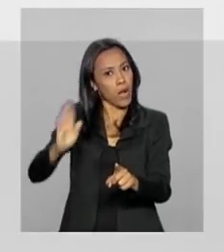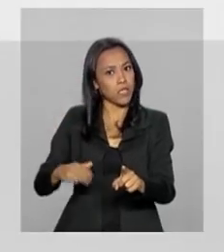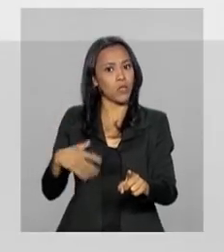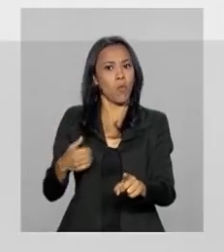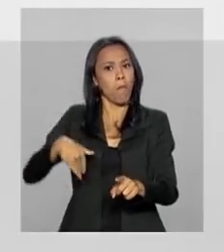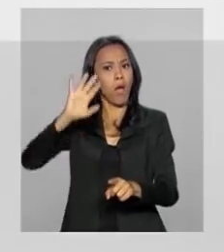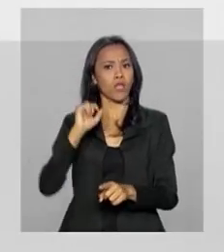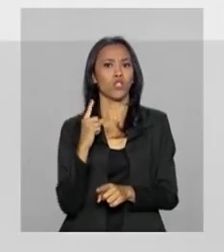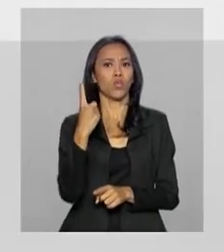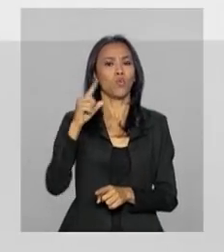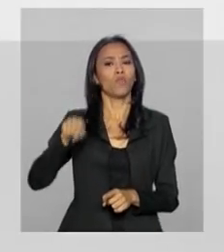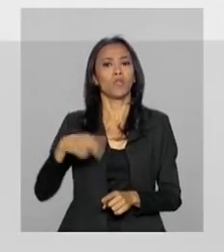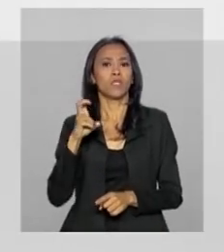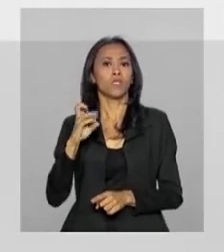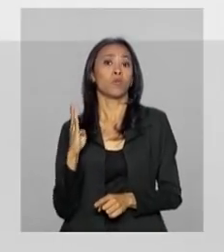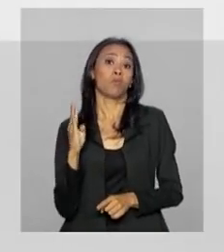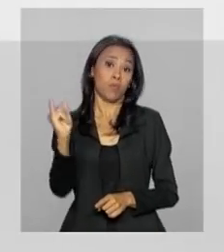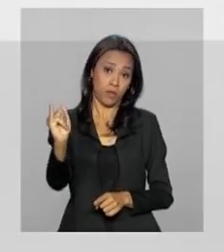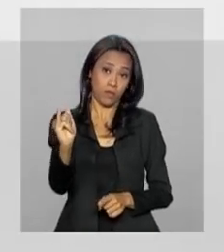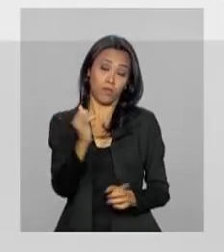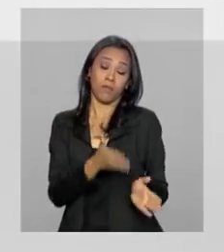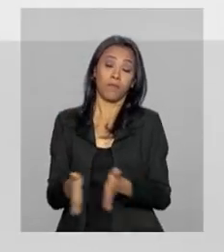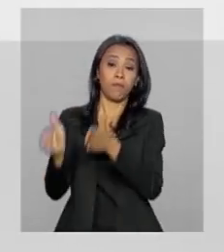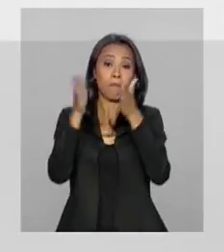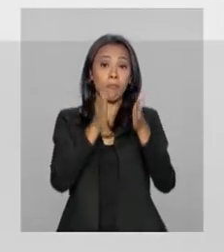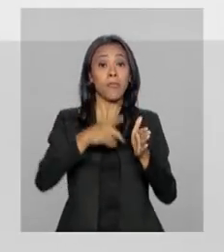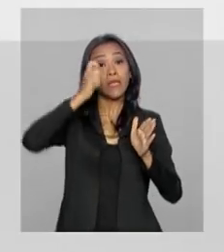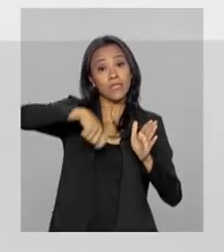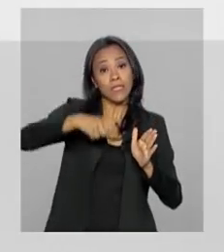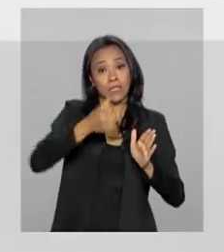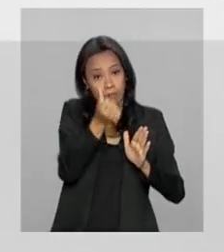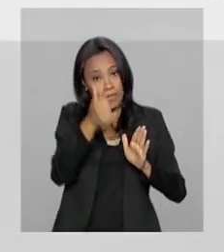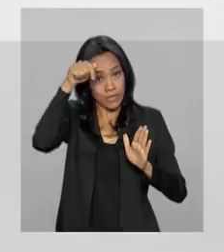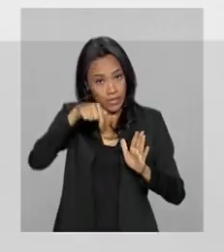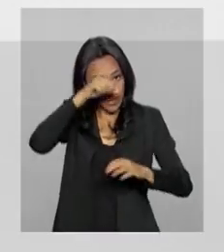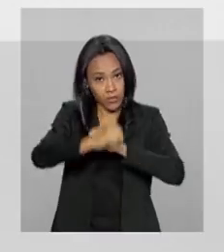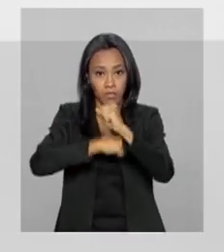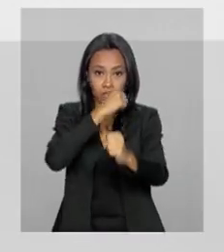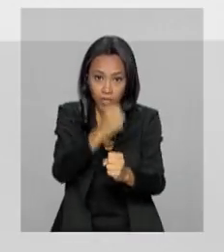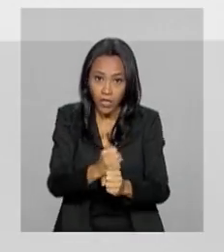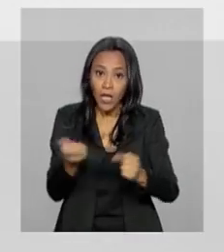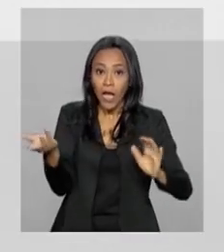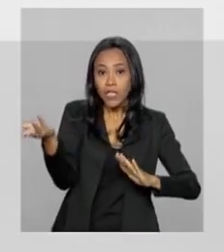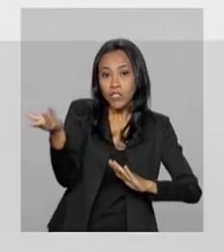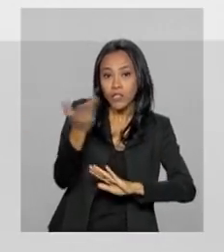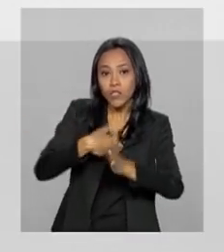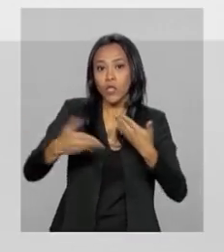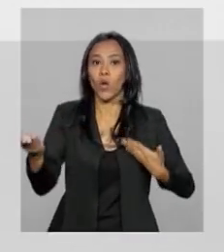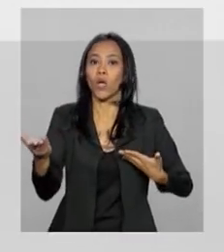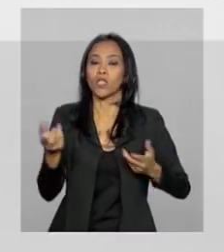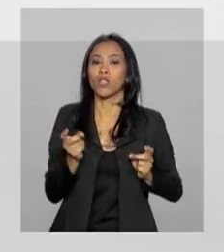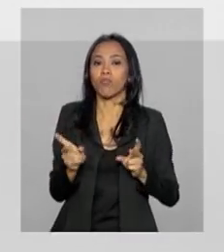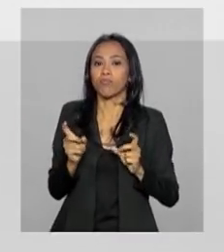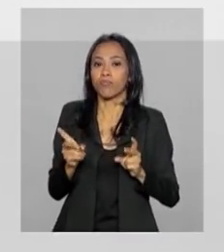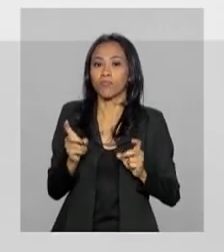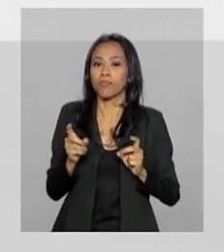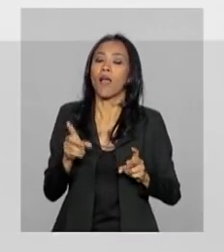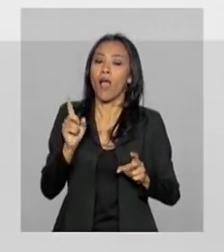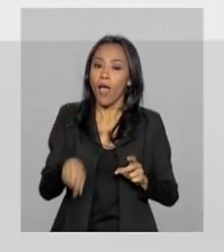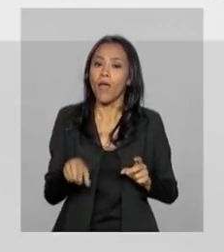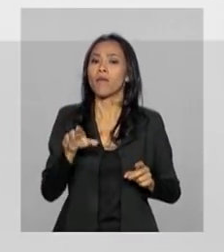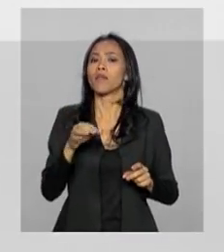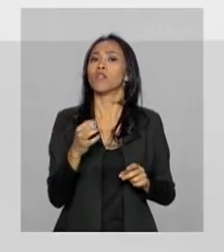de 1 bilhão e meio de Dólares já nos seis primeiros meses deste ano as trocas comerciais entre os dois países são de